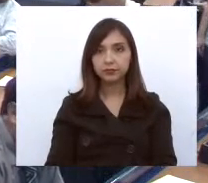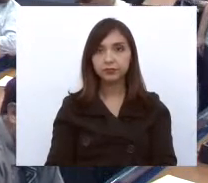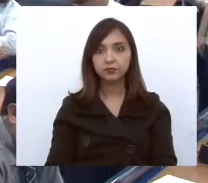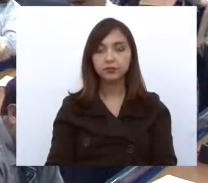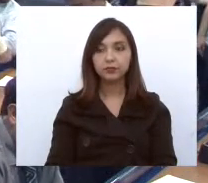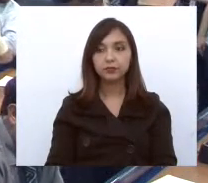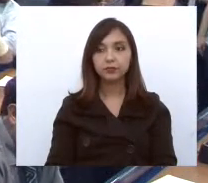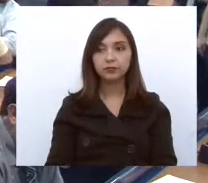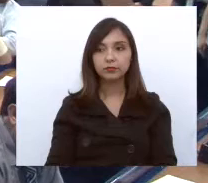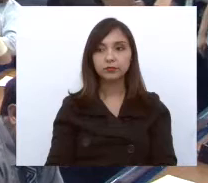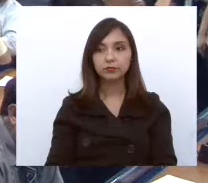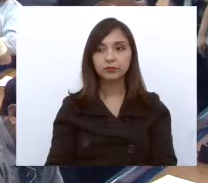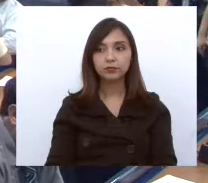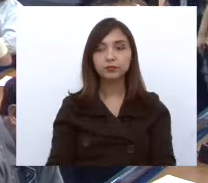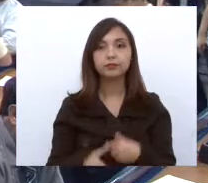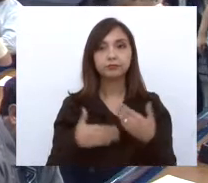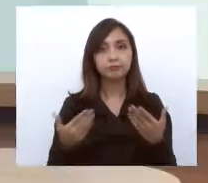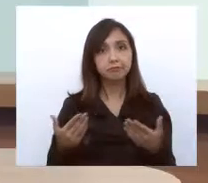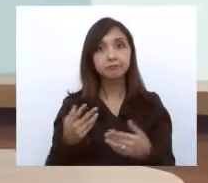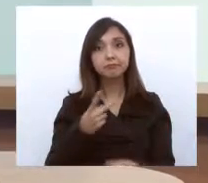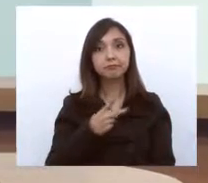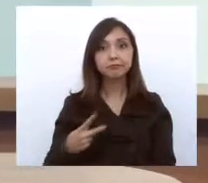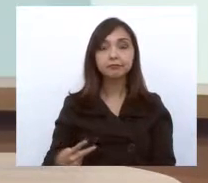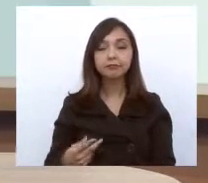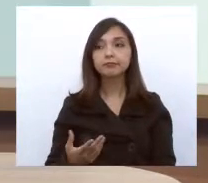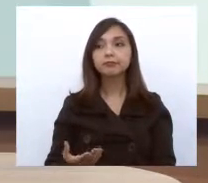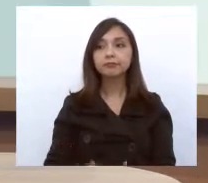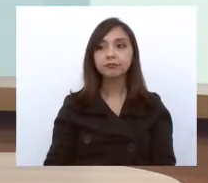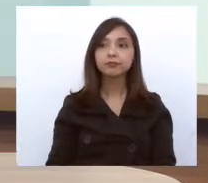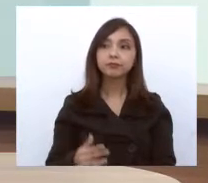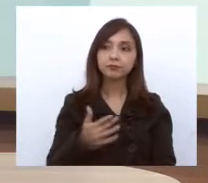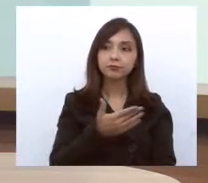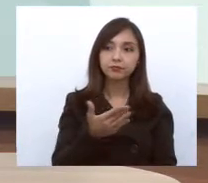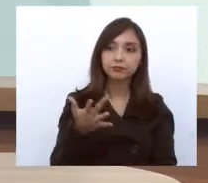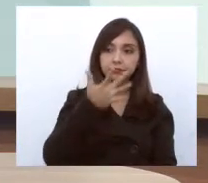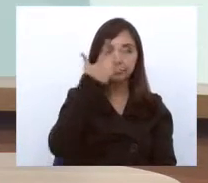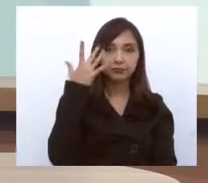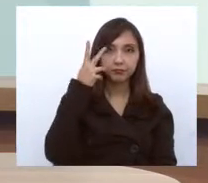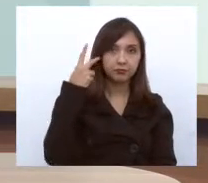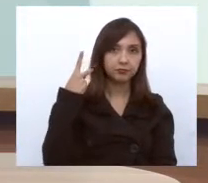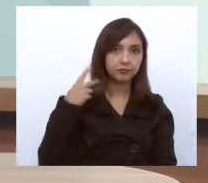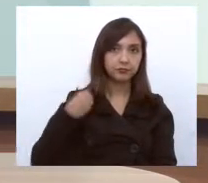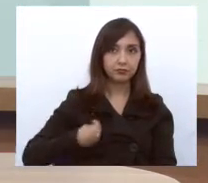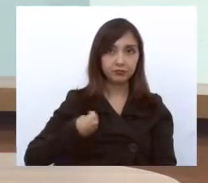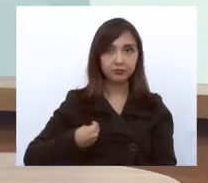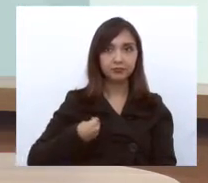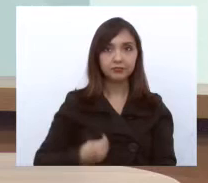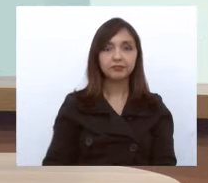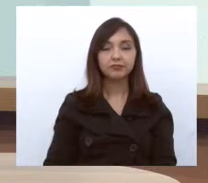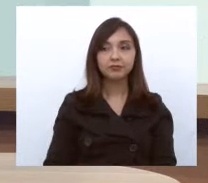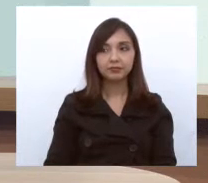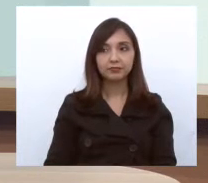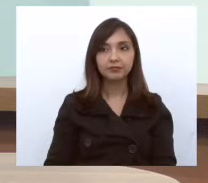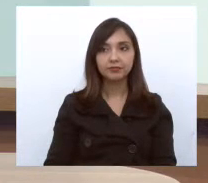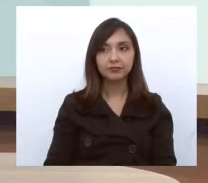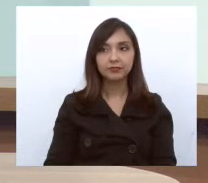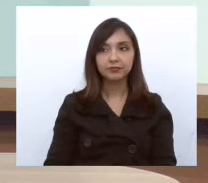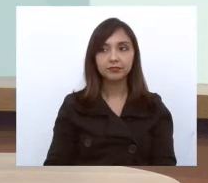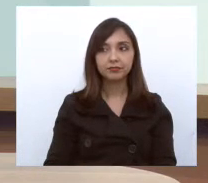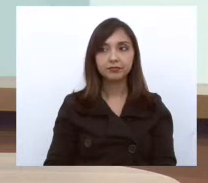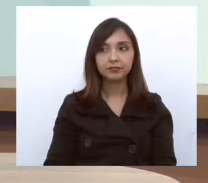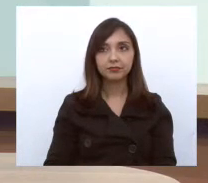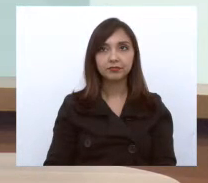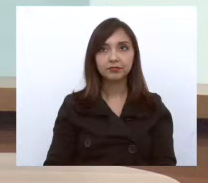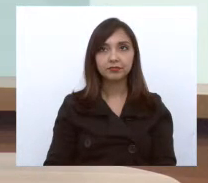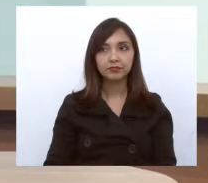vereador. Senhor presidente, nobres pares, público presente, aos que nos assistem